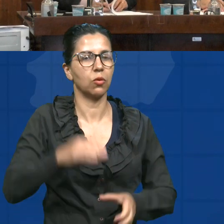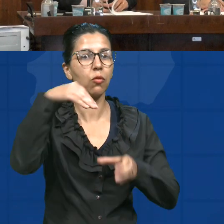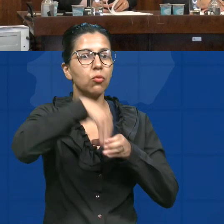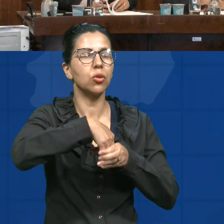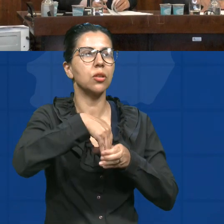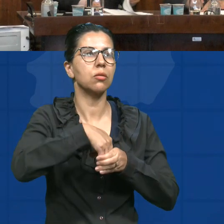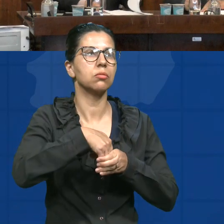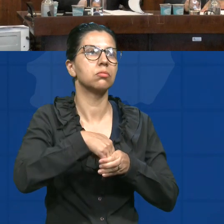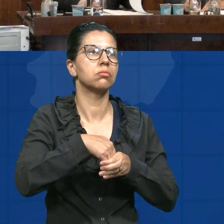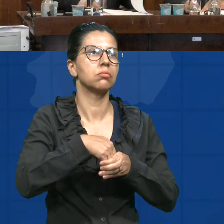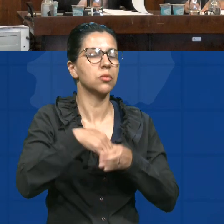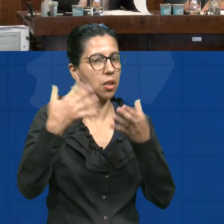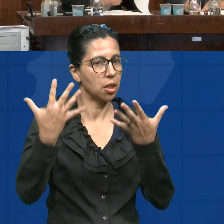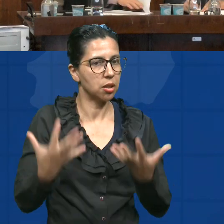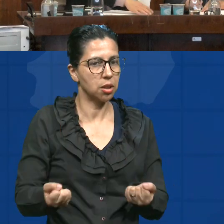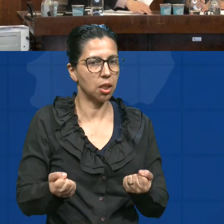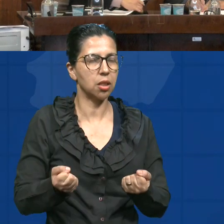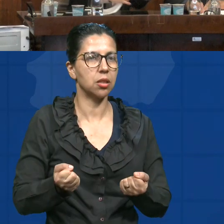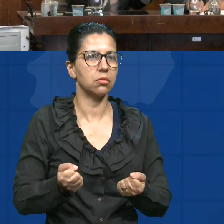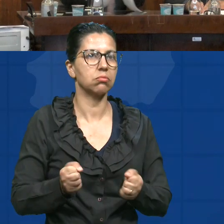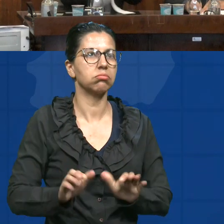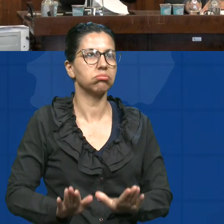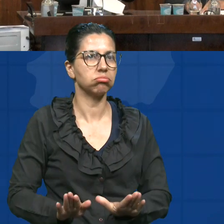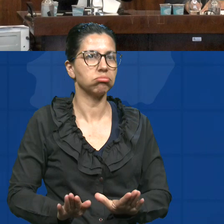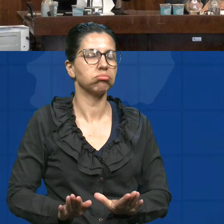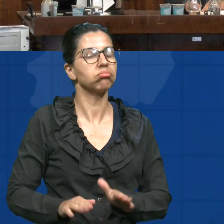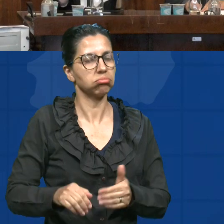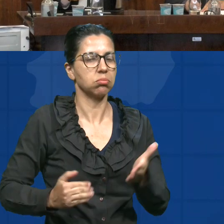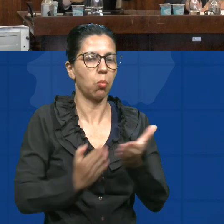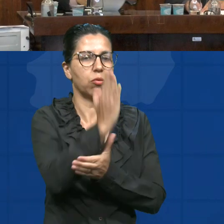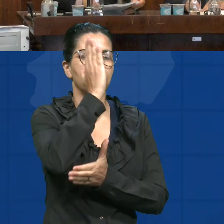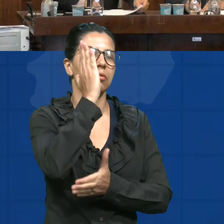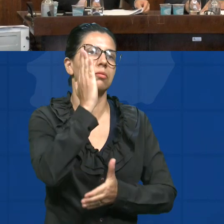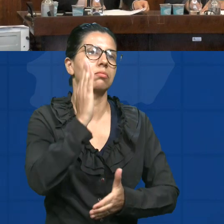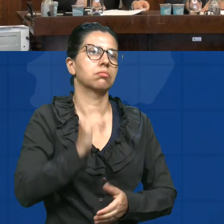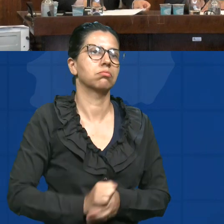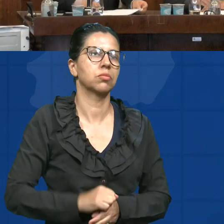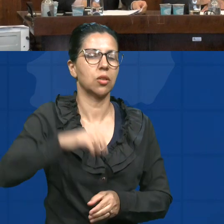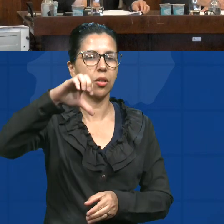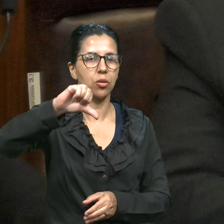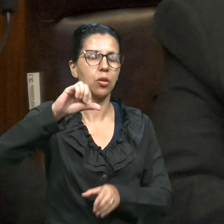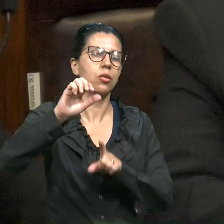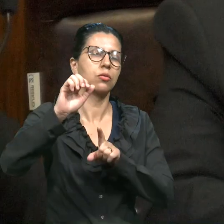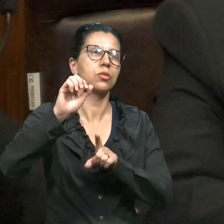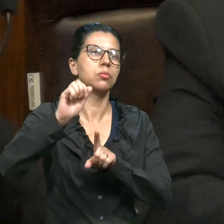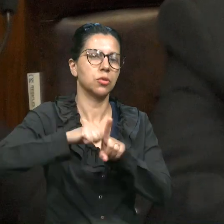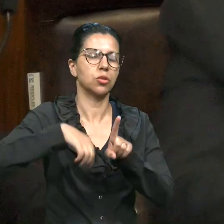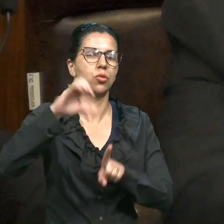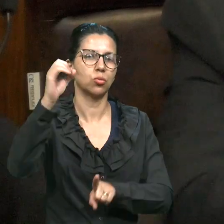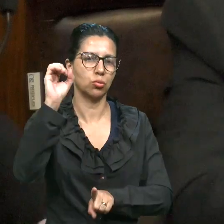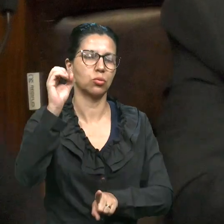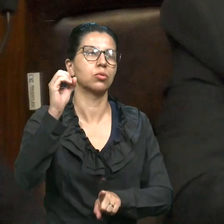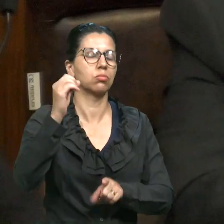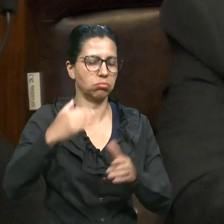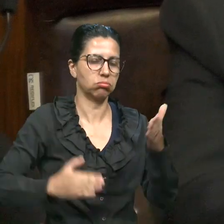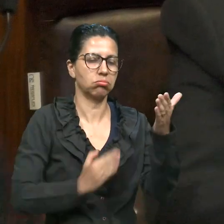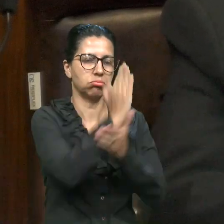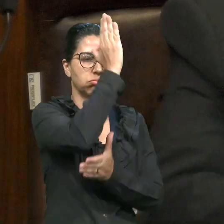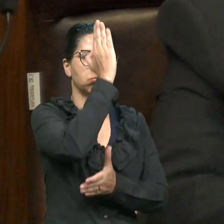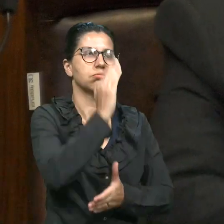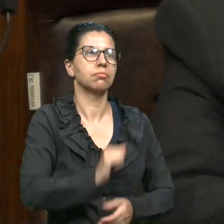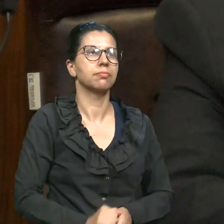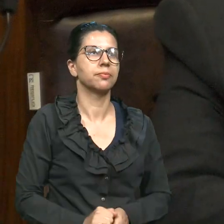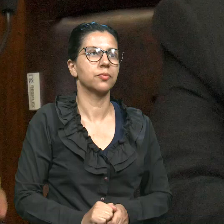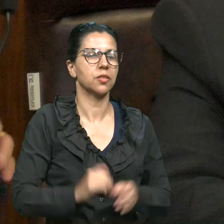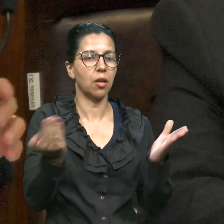vereadores que estiverem de acordo, permaneçam como se encontra. Aprovada a ata da sessão ordinária do dia 9 de outubro de 2023. Passemos às